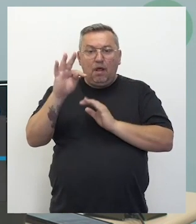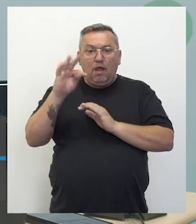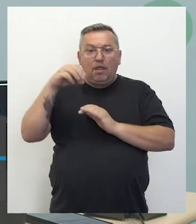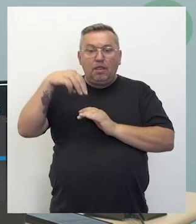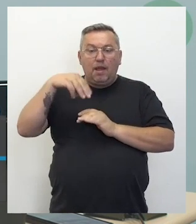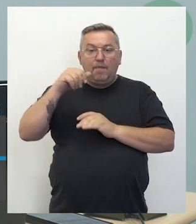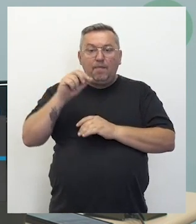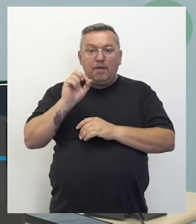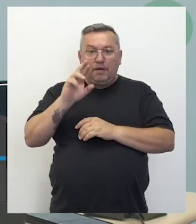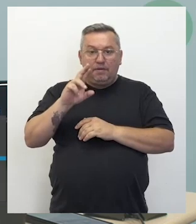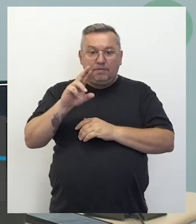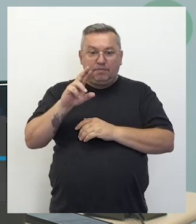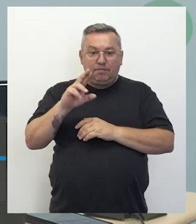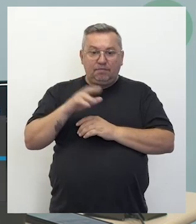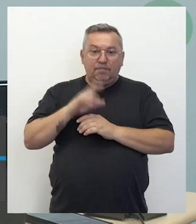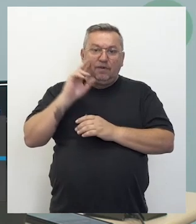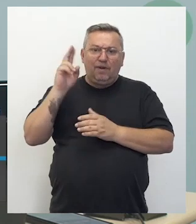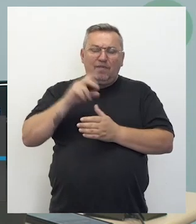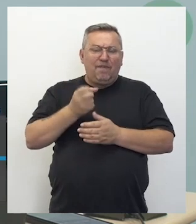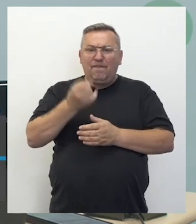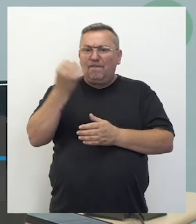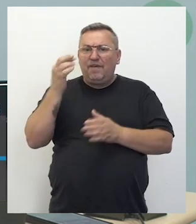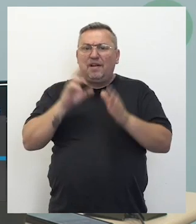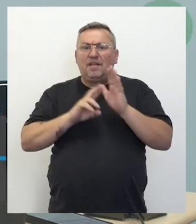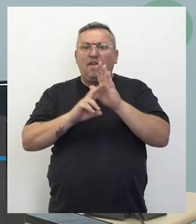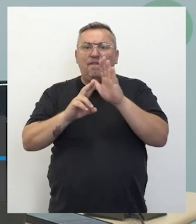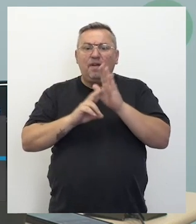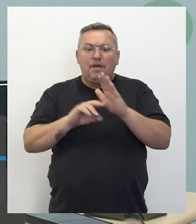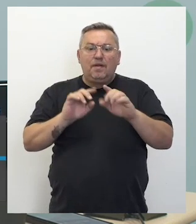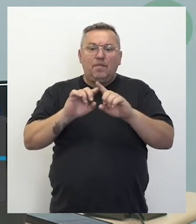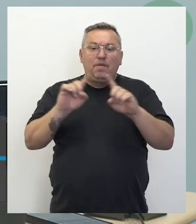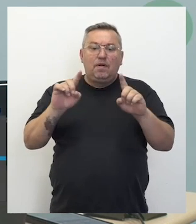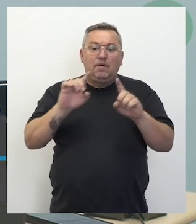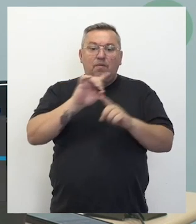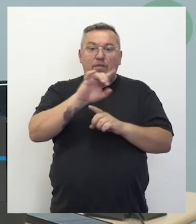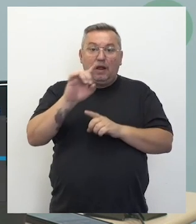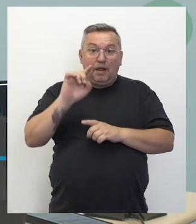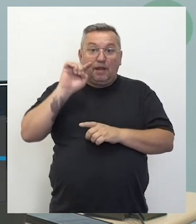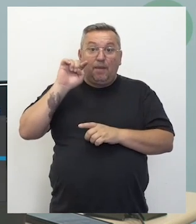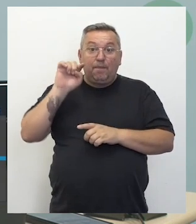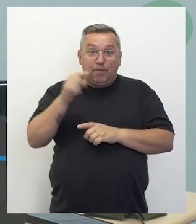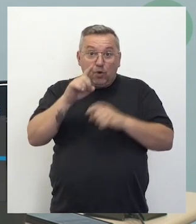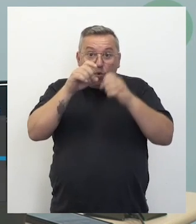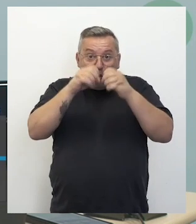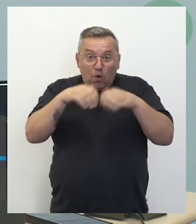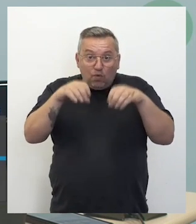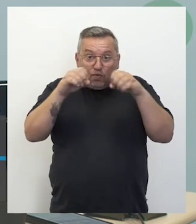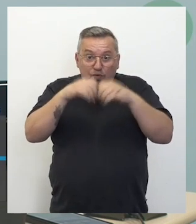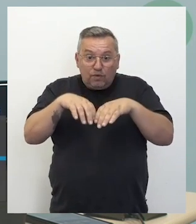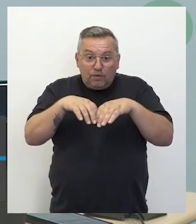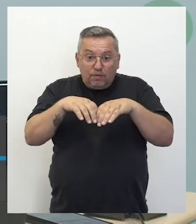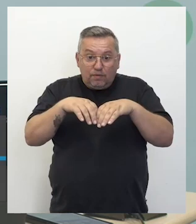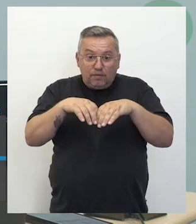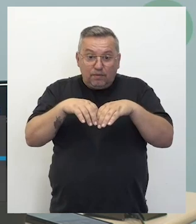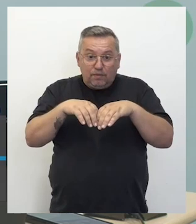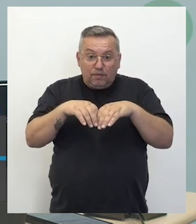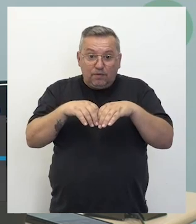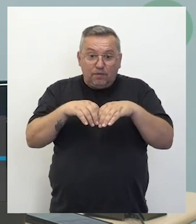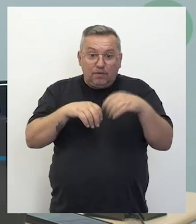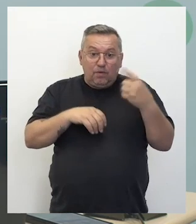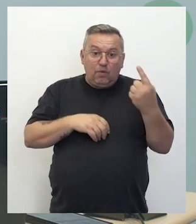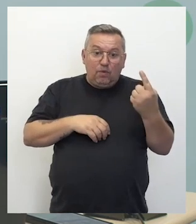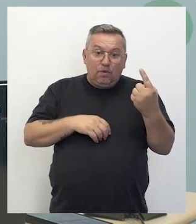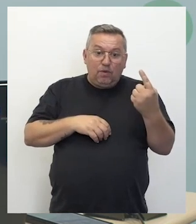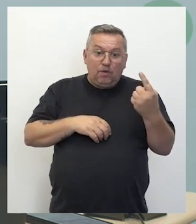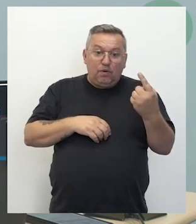não for, me desculpe aí, eu vi várias referências, mas para cada 1000 ovos, somente entre 1